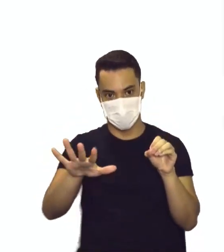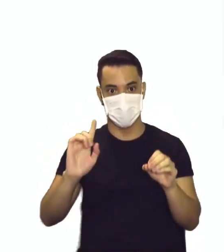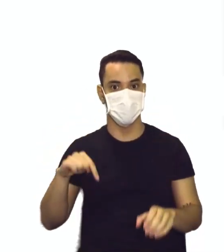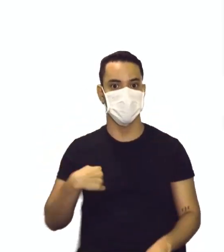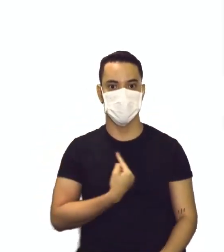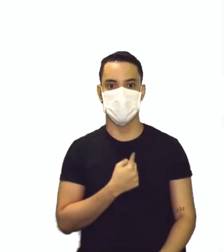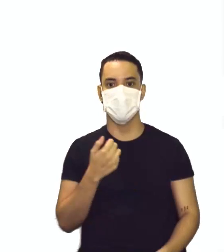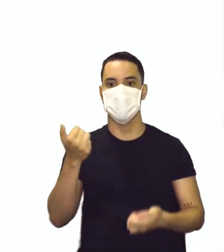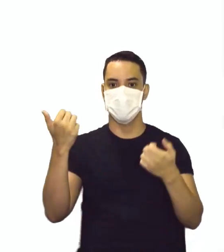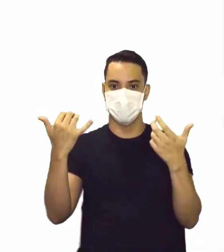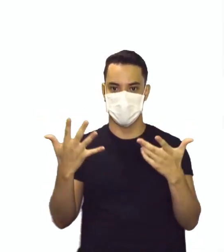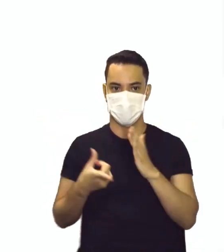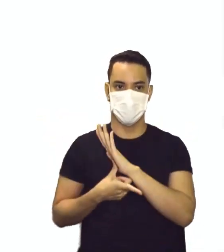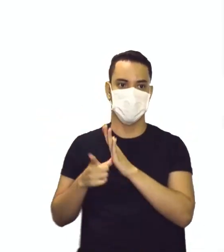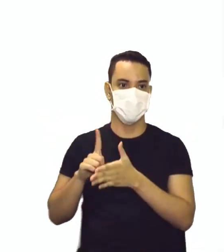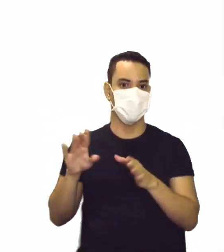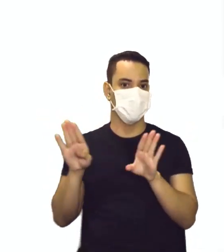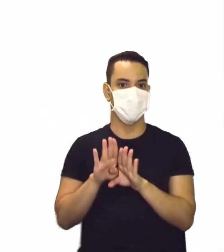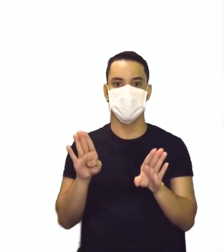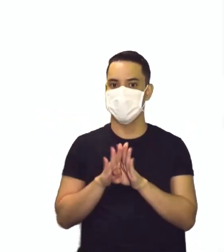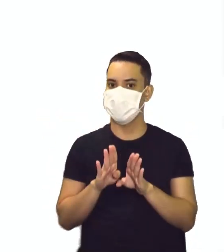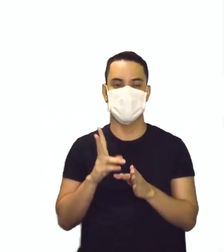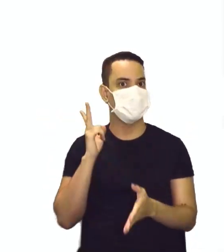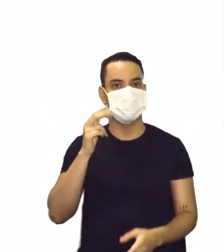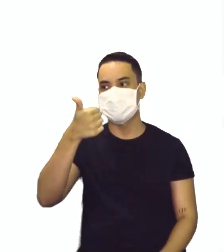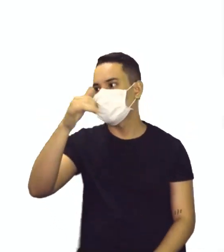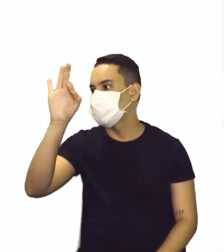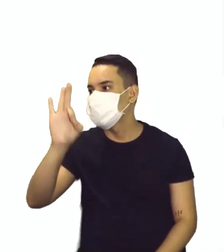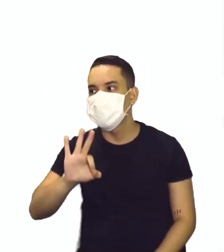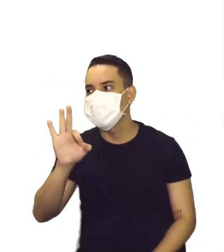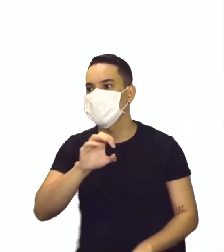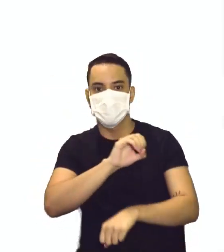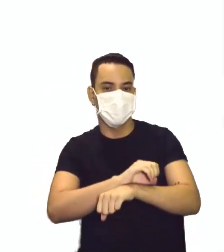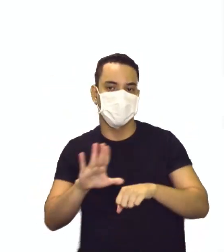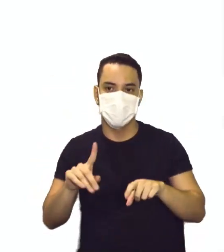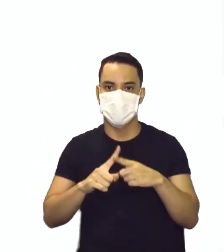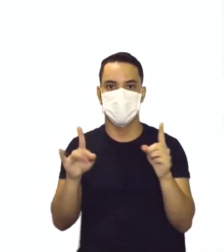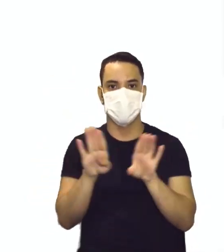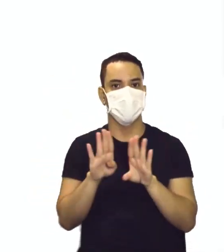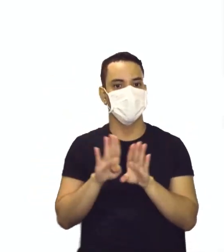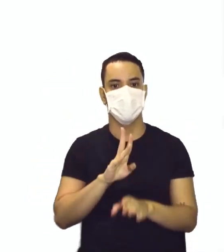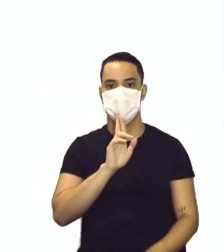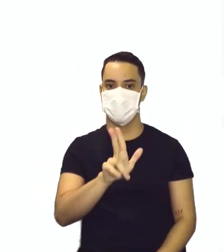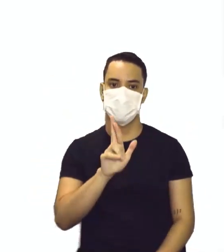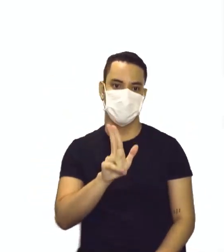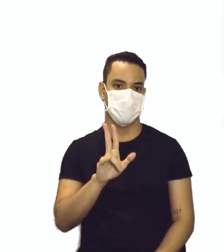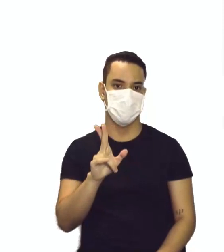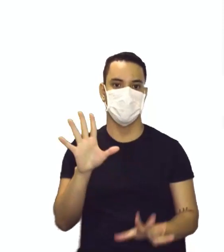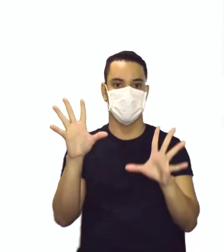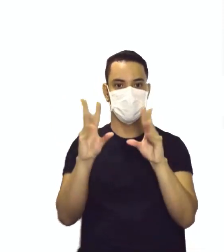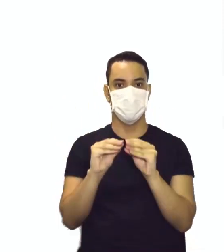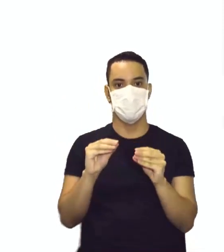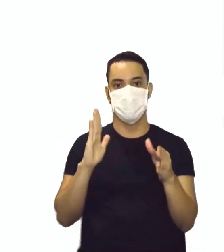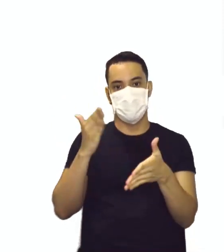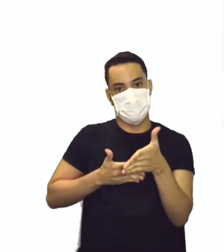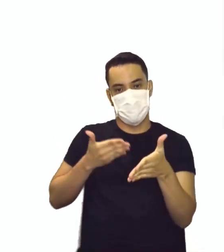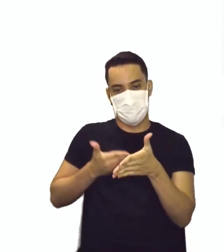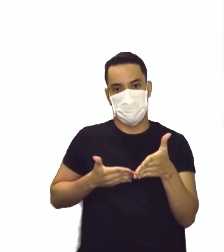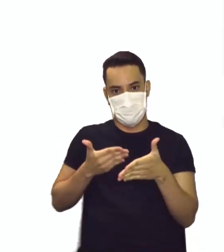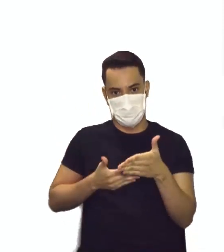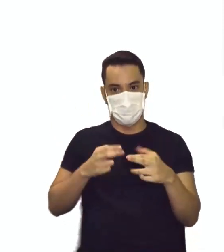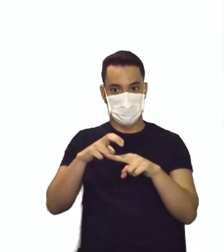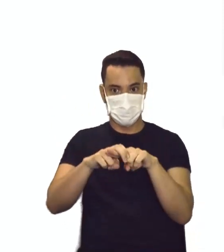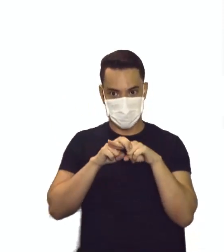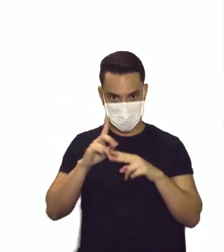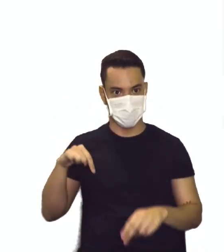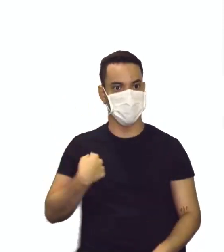nome fala, eles não são nem 100% condutores, mas também não são isolantes. E a